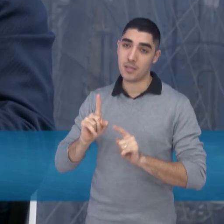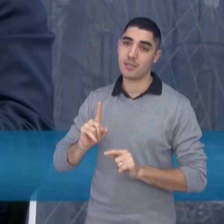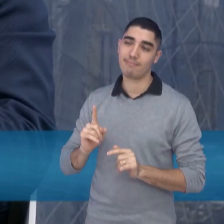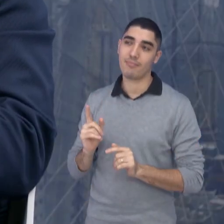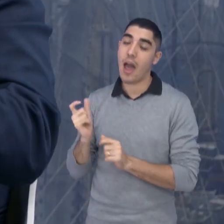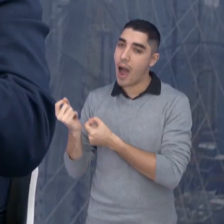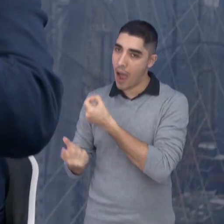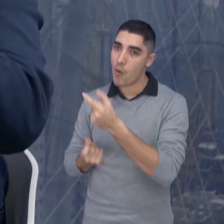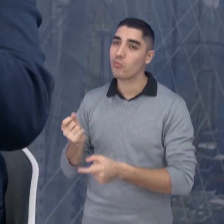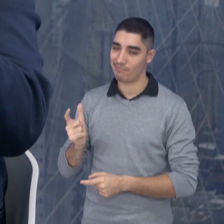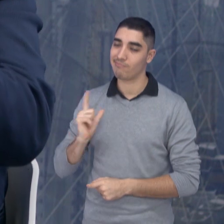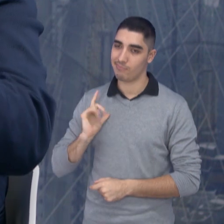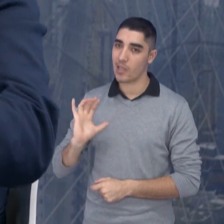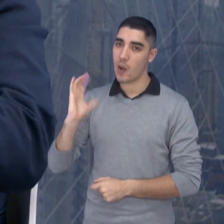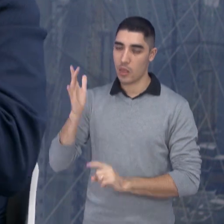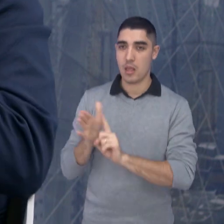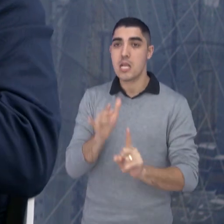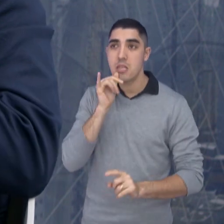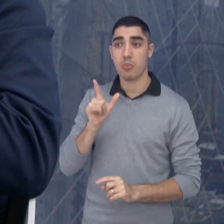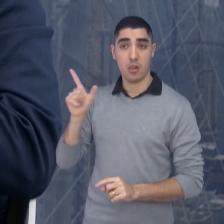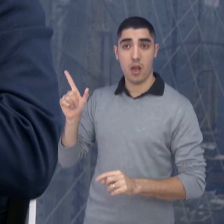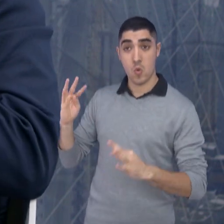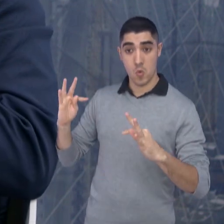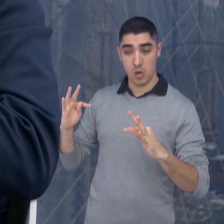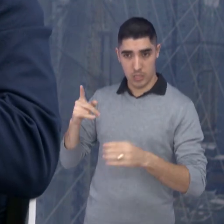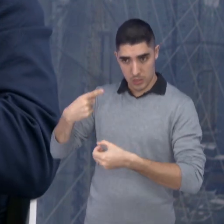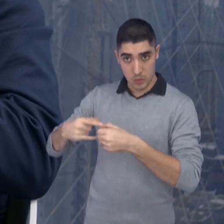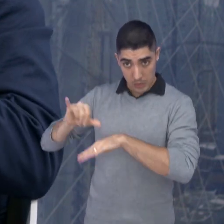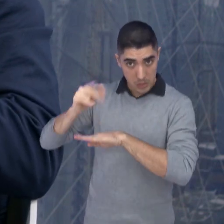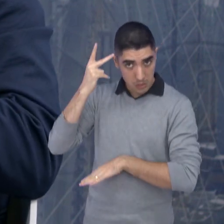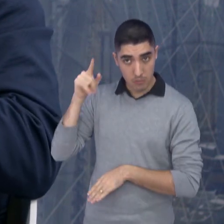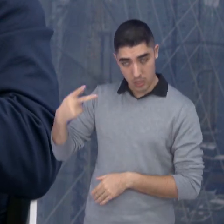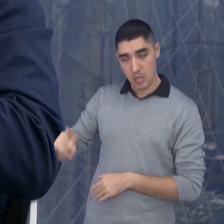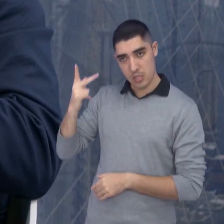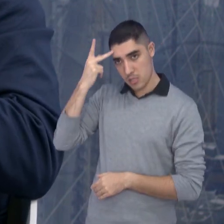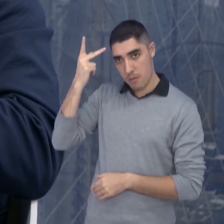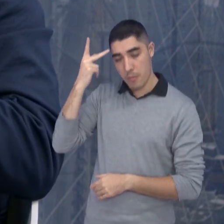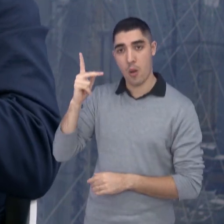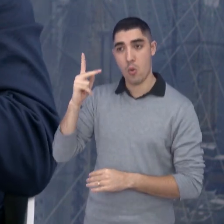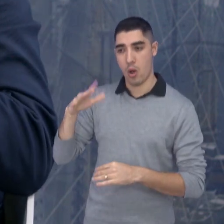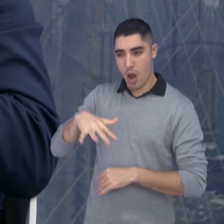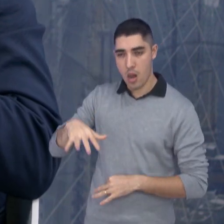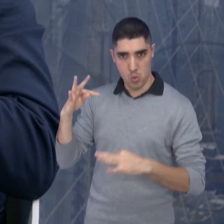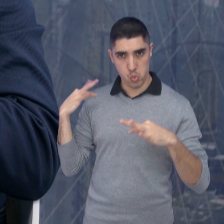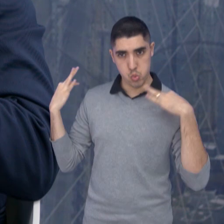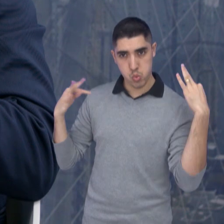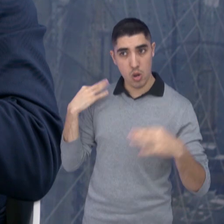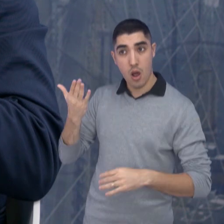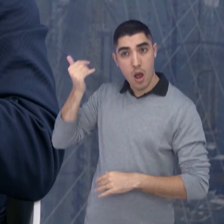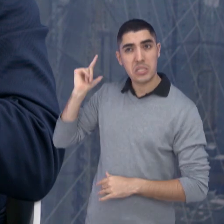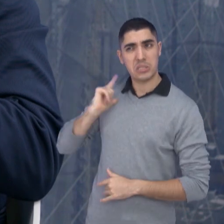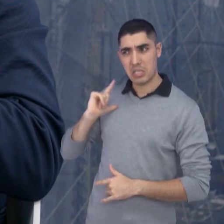excluindo. O município turístico do estado de São Paulo, que há 30 anos atrás tinha um potencial turístico enorme em turismo de